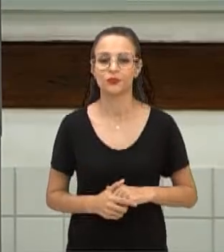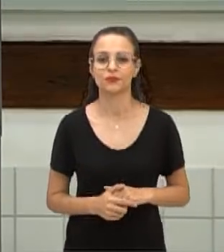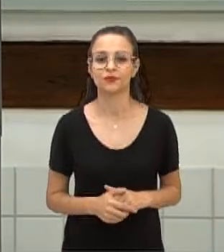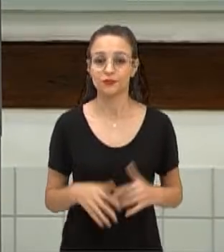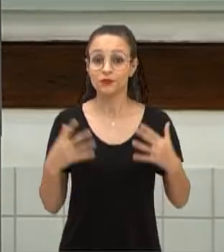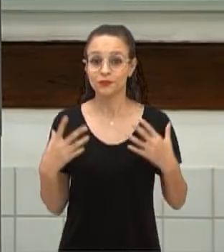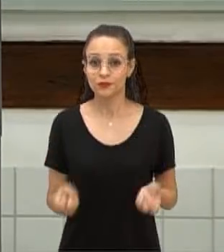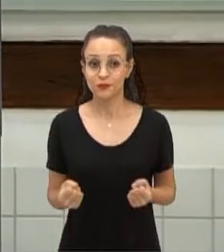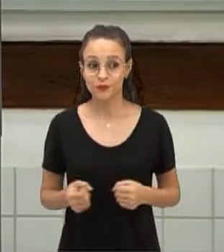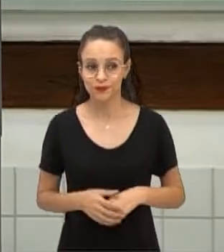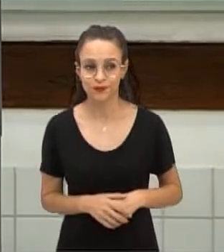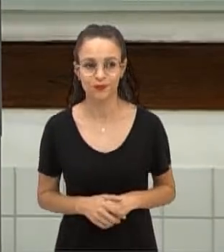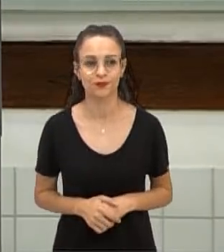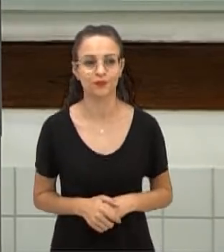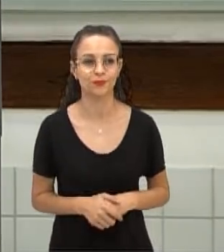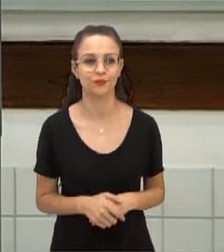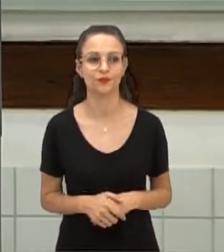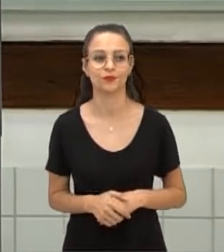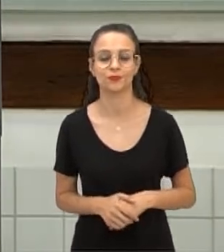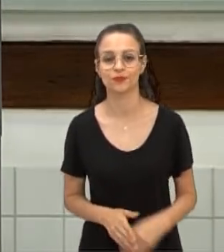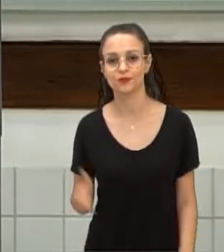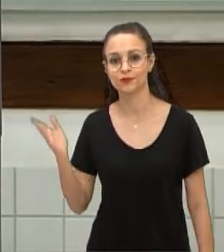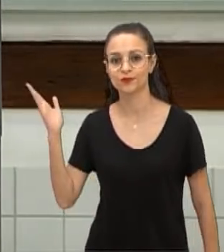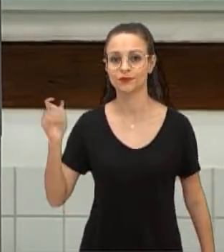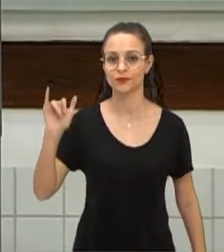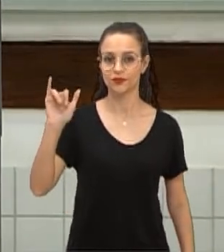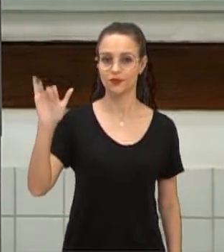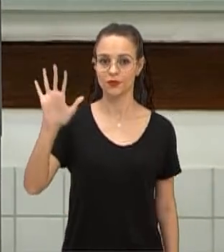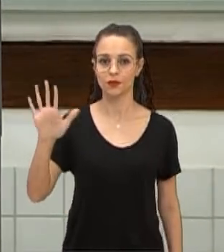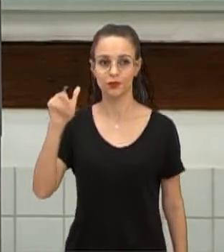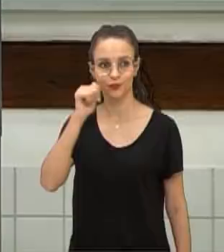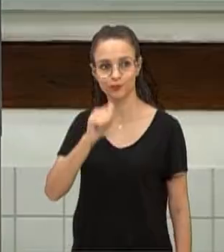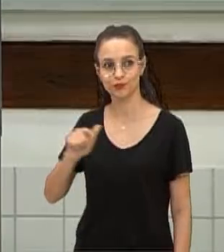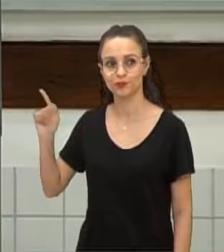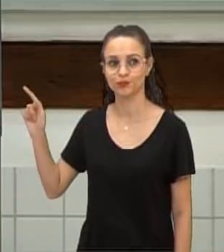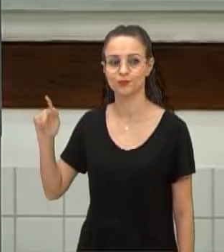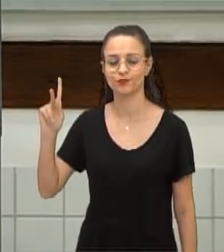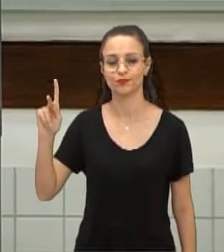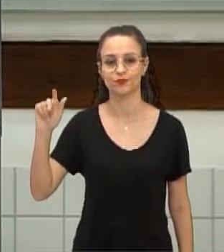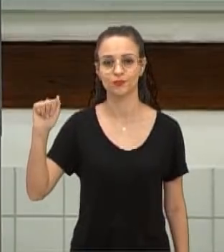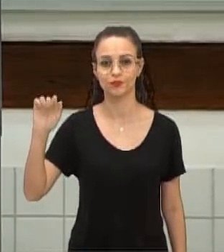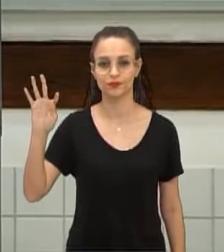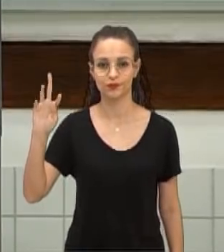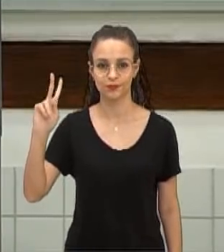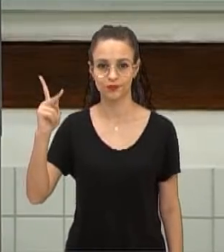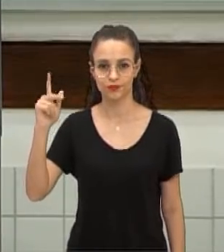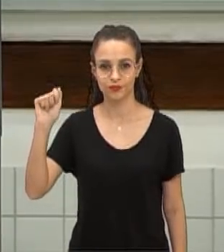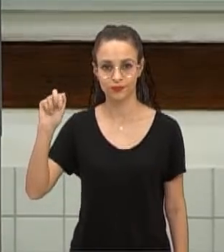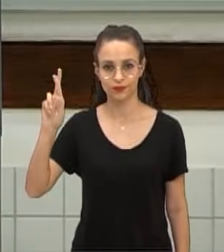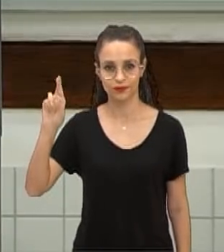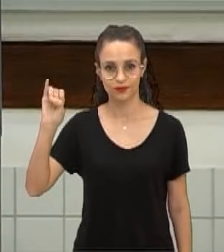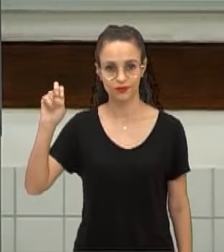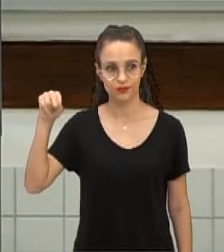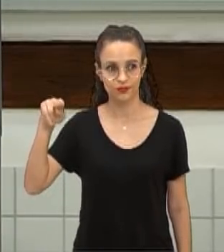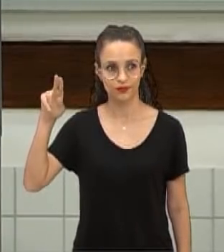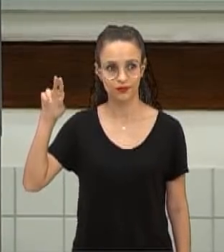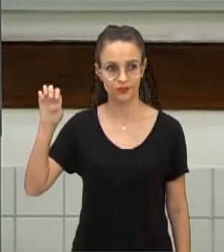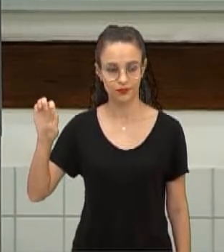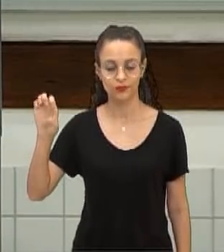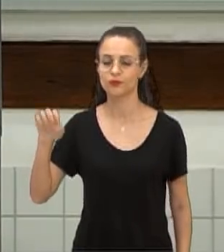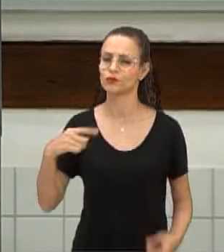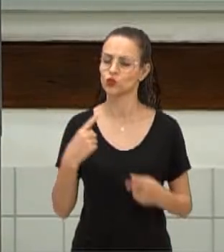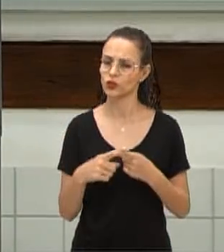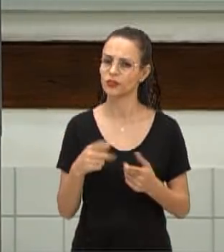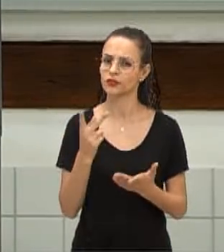Vamos lá. Eu trouxe a imagem aqui da Catherine, justamente porque em todas as aulas eu tento afirmar